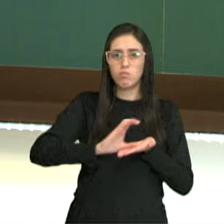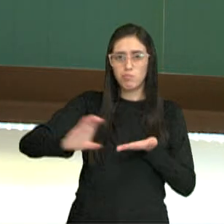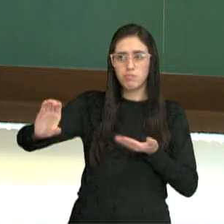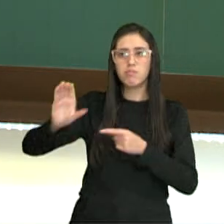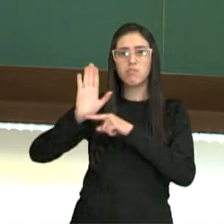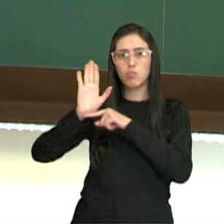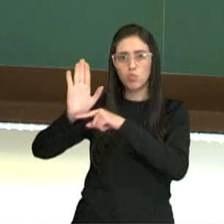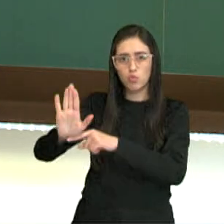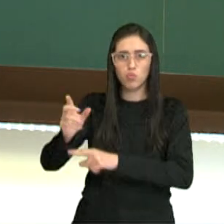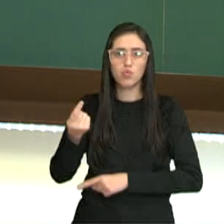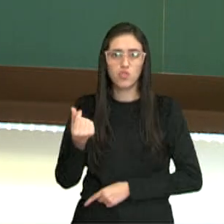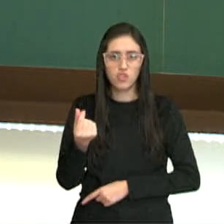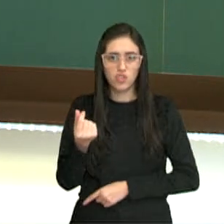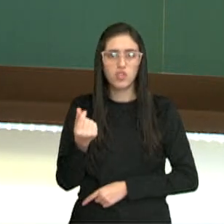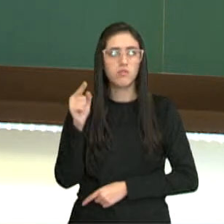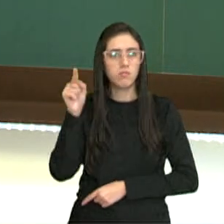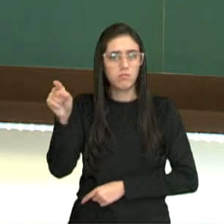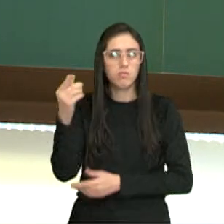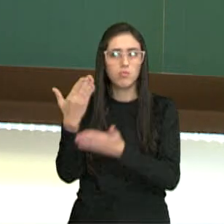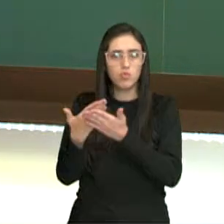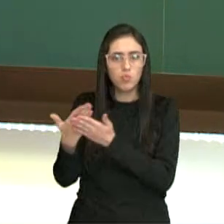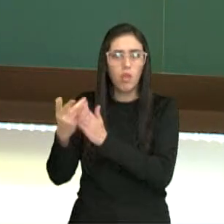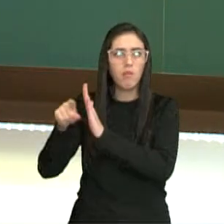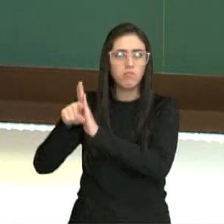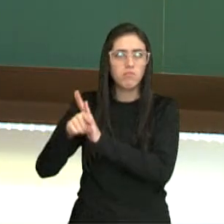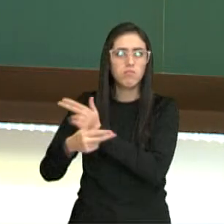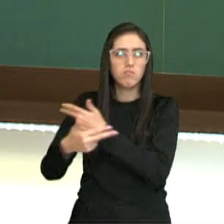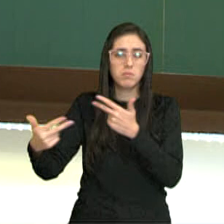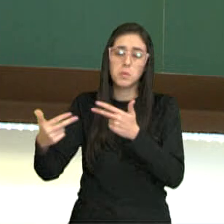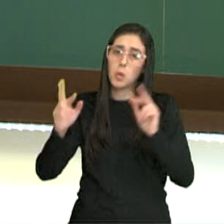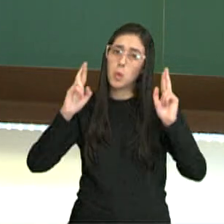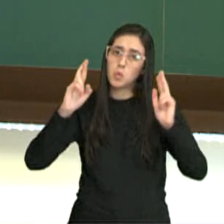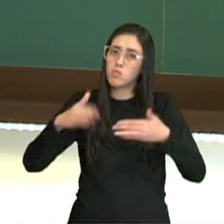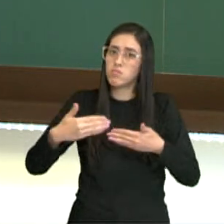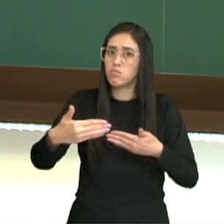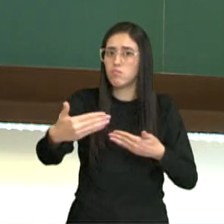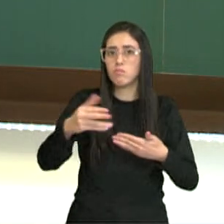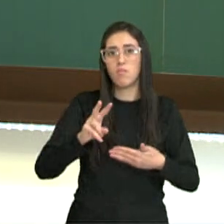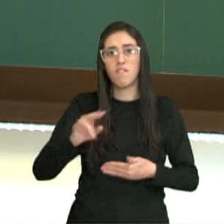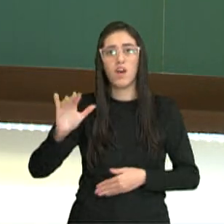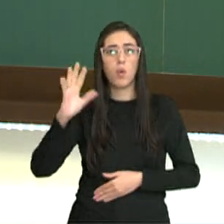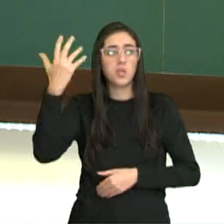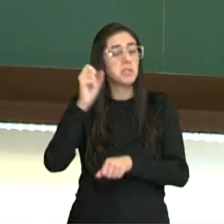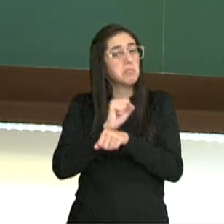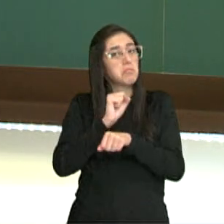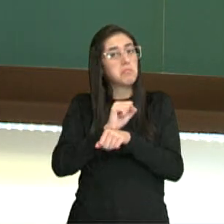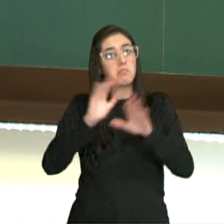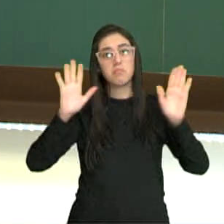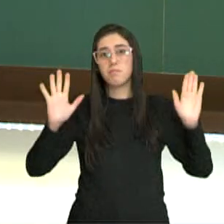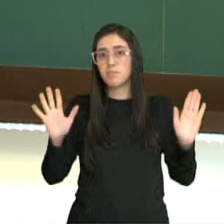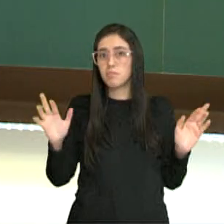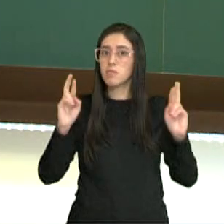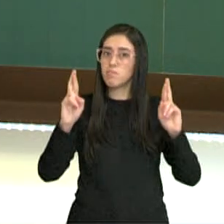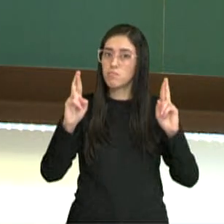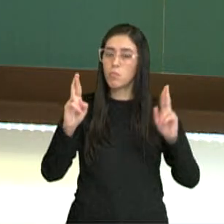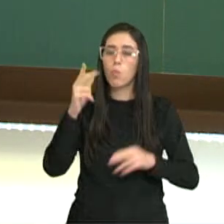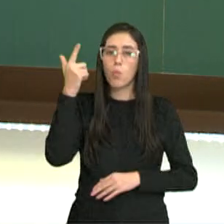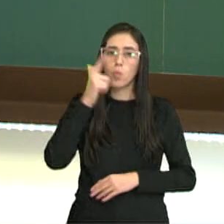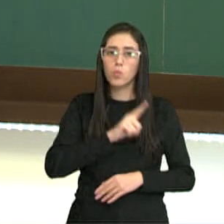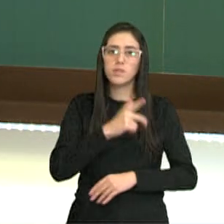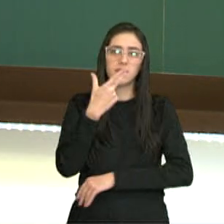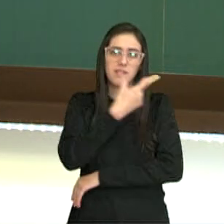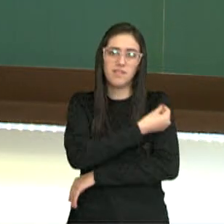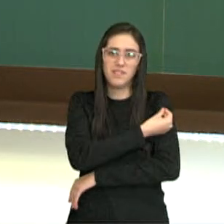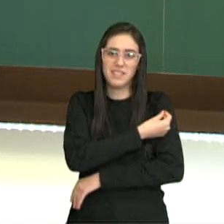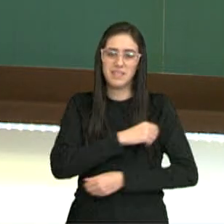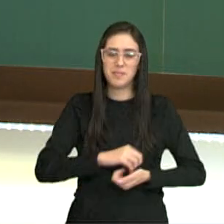para a universidade aplicar e os caminhos estão sendo traçados. Agora vamos aguardar para que nós tenhamos acesso